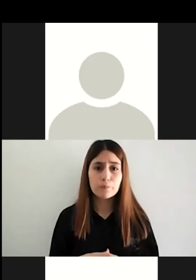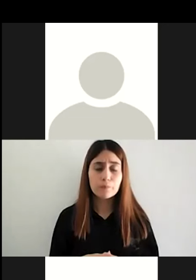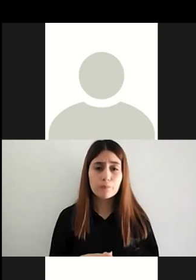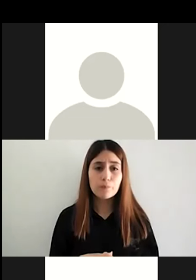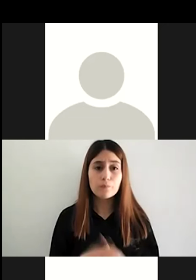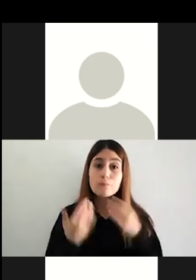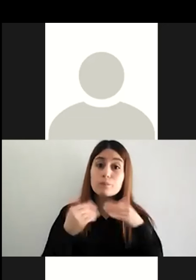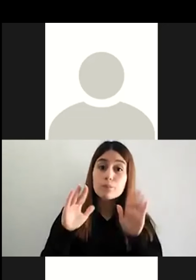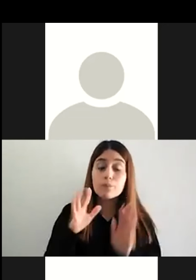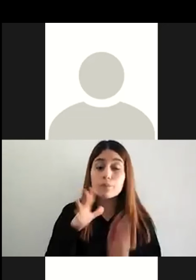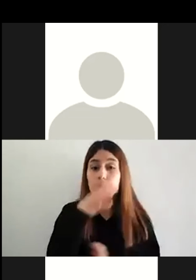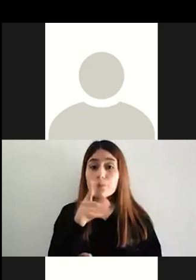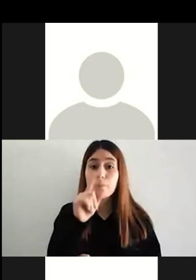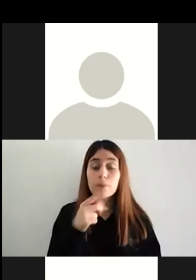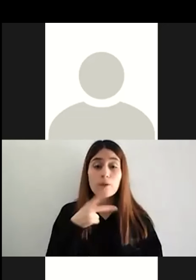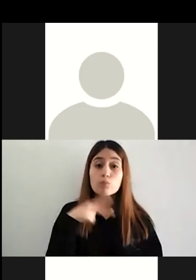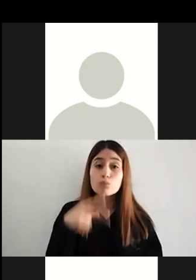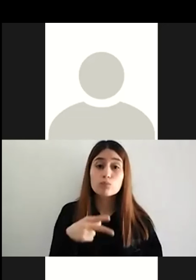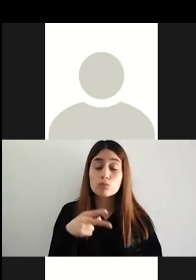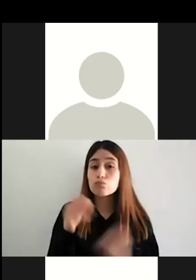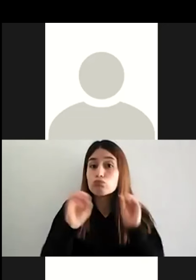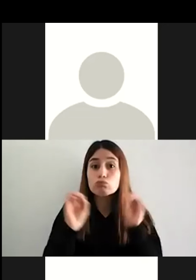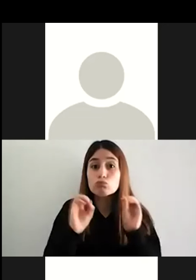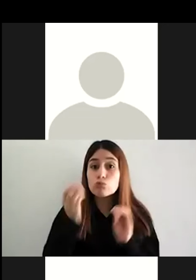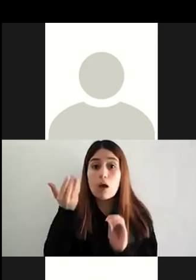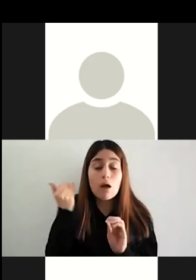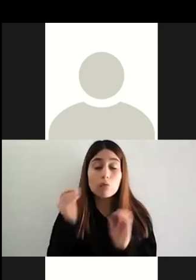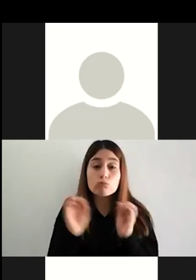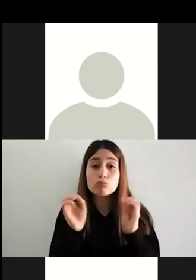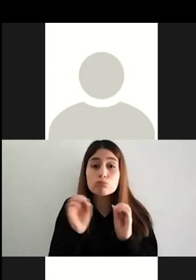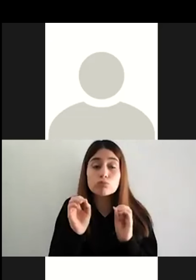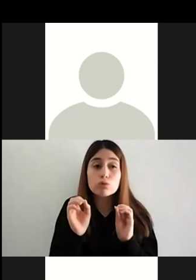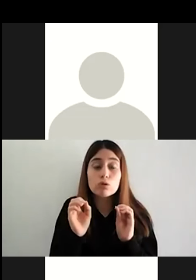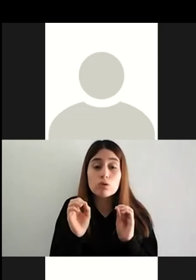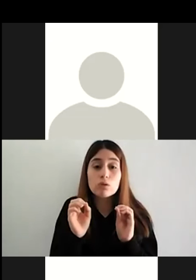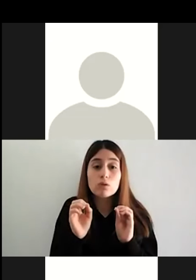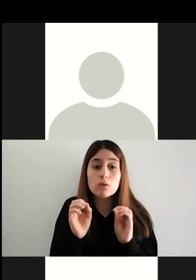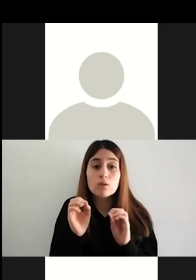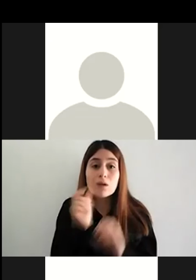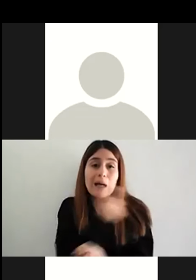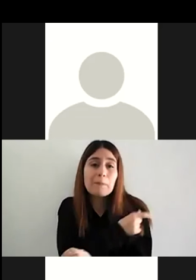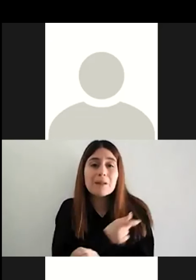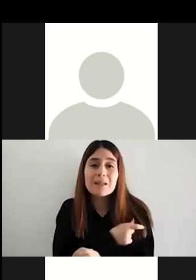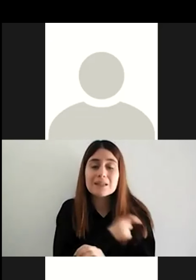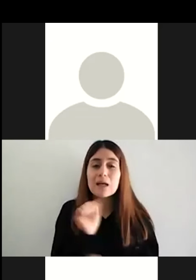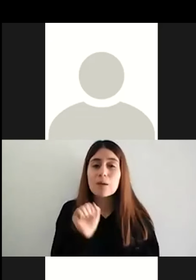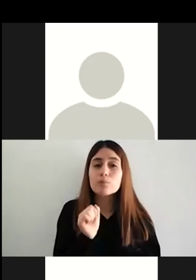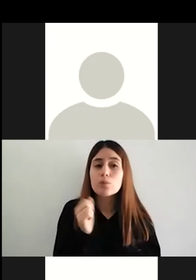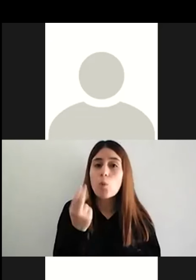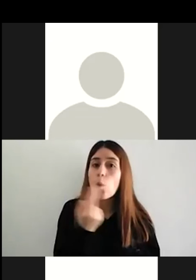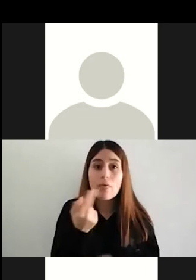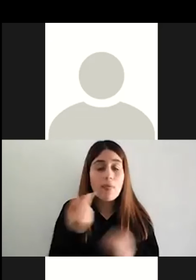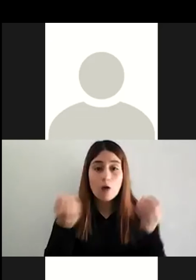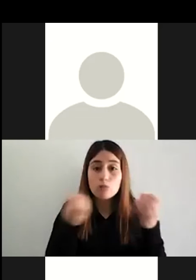No entanto, se referir que Portugal não tinha representação de nenhuma unidade nestas 8 redes europeias de